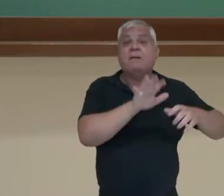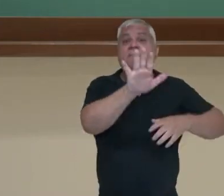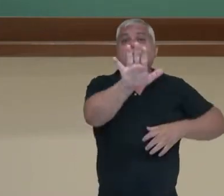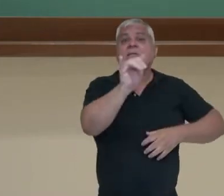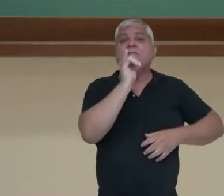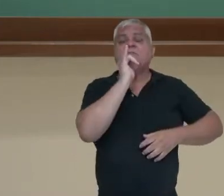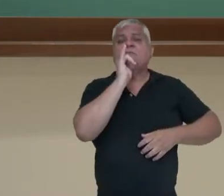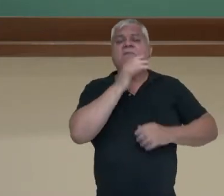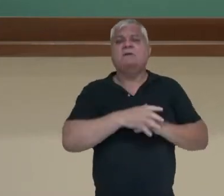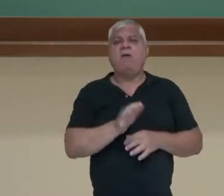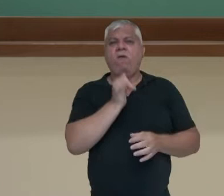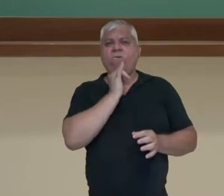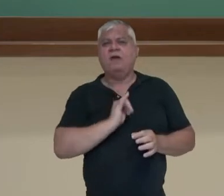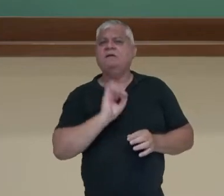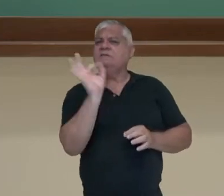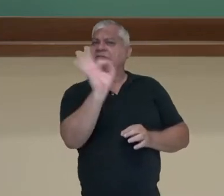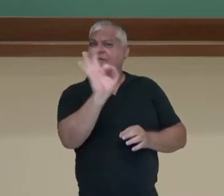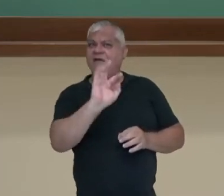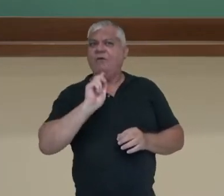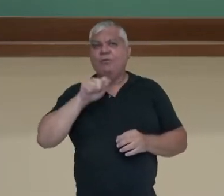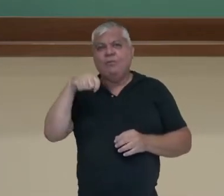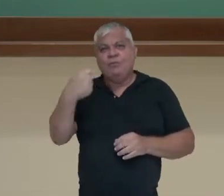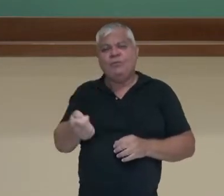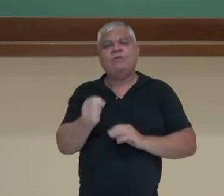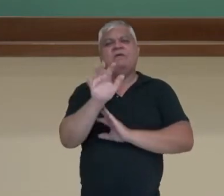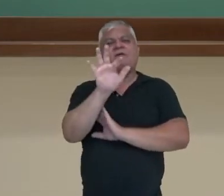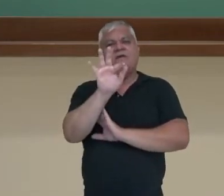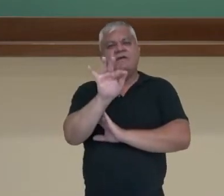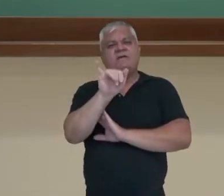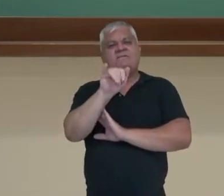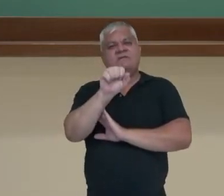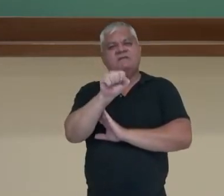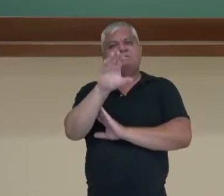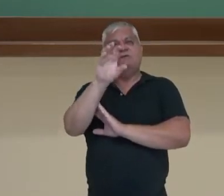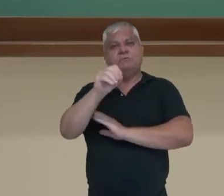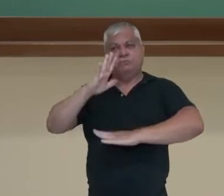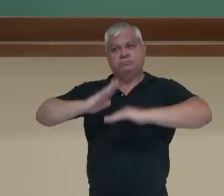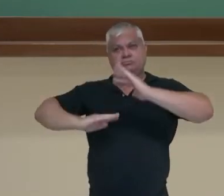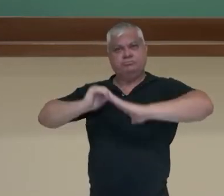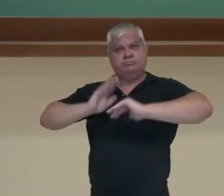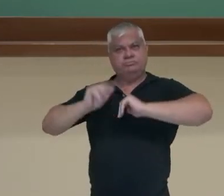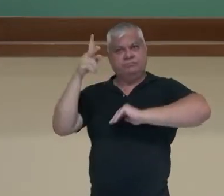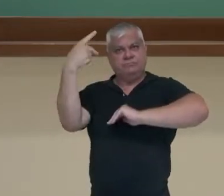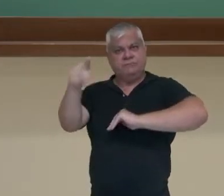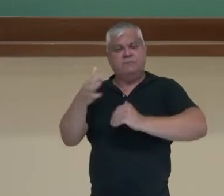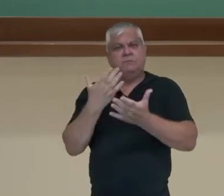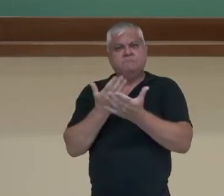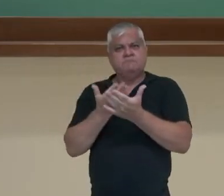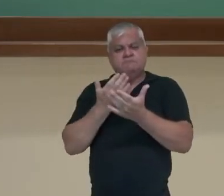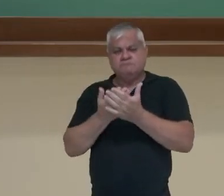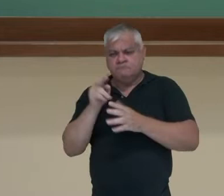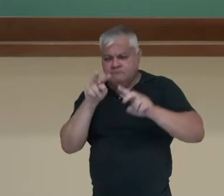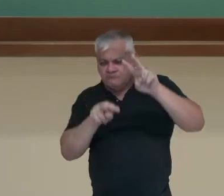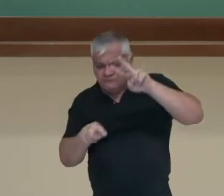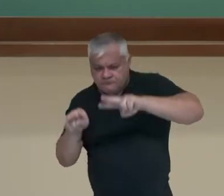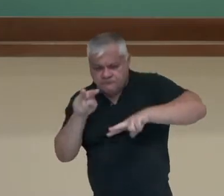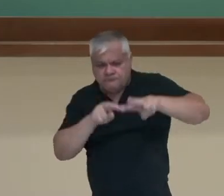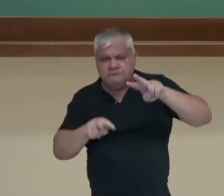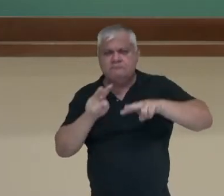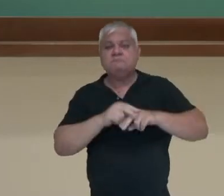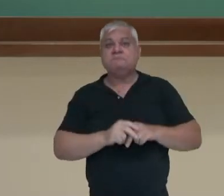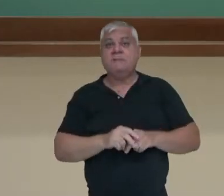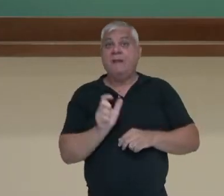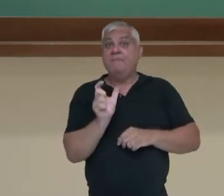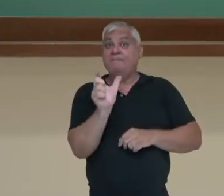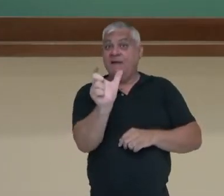à toa, eles eram chamados de físicos também, né? Os primeiros físicos, porque eles estudavam, ó, vou lançar uma palavra